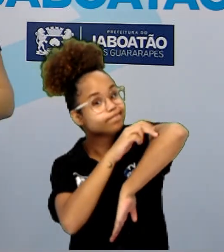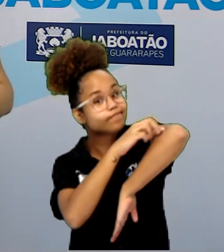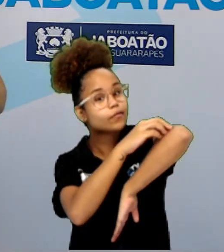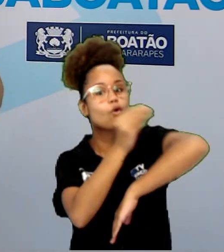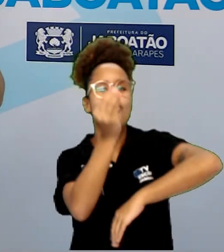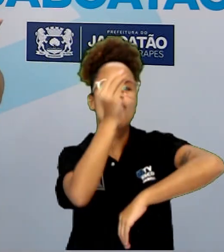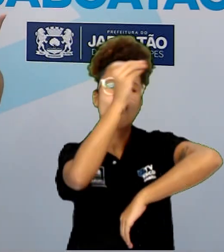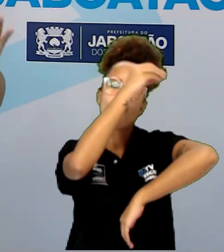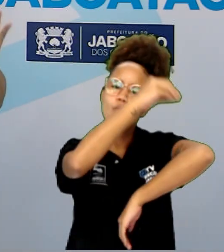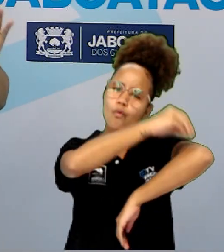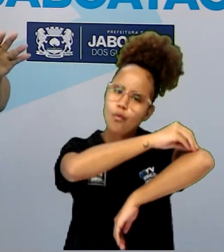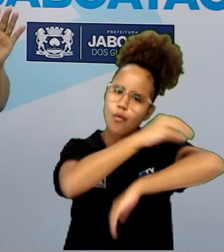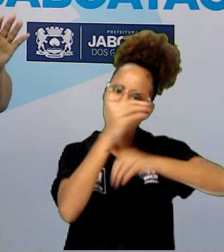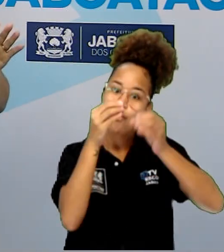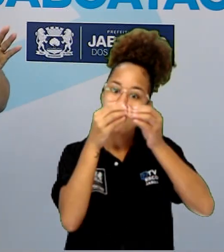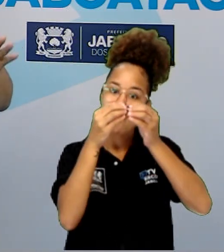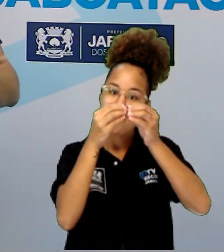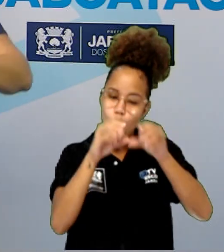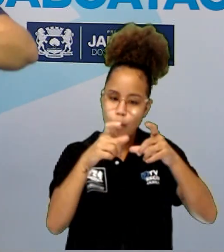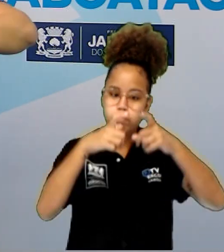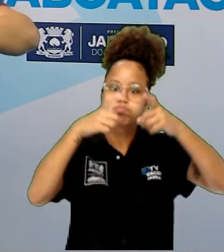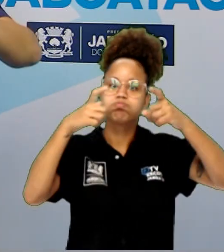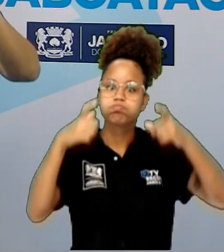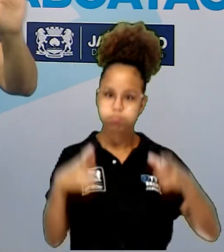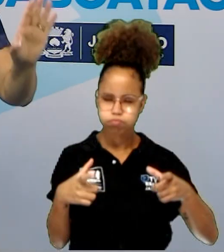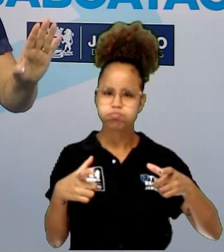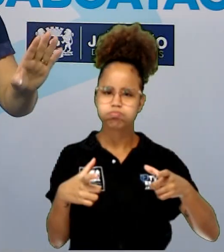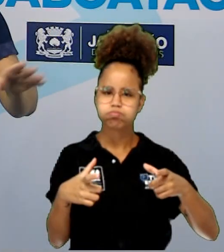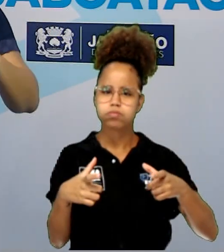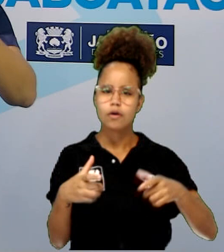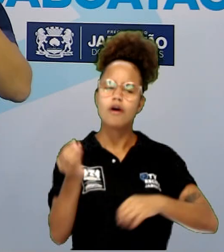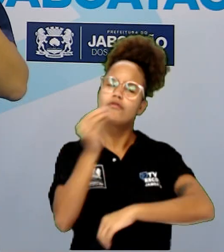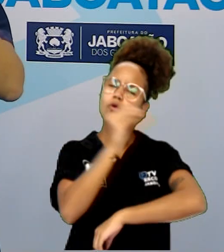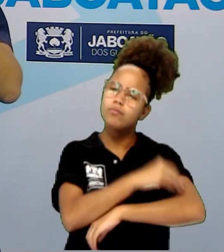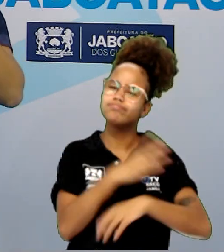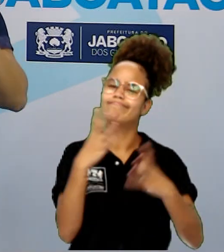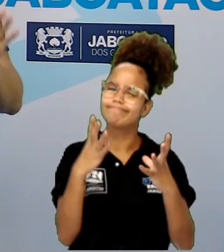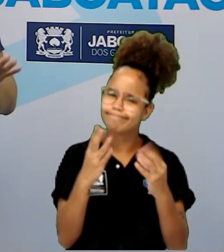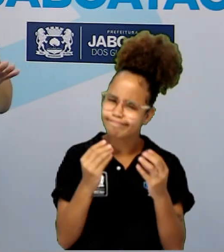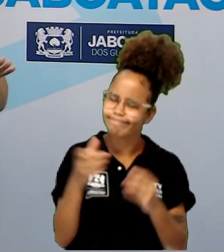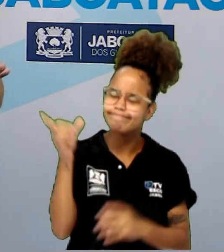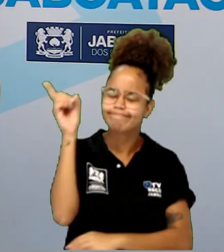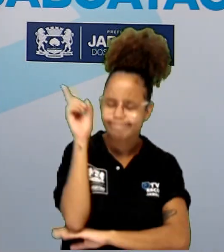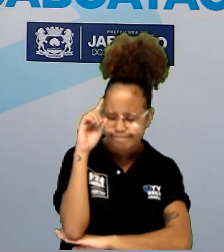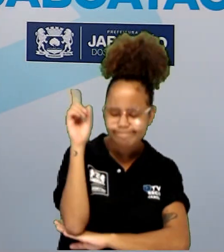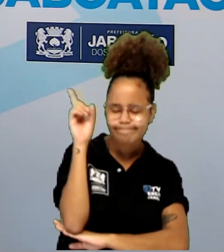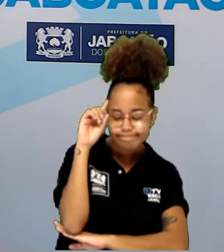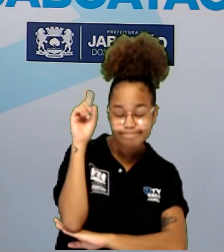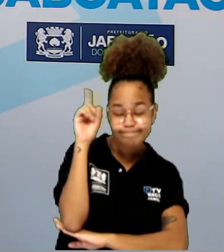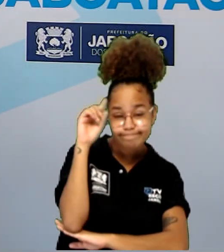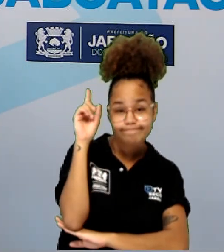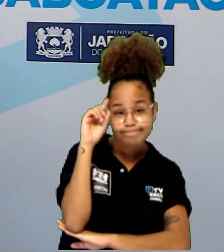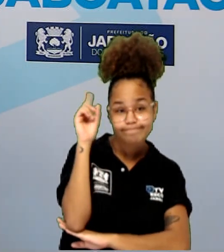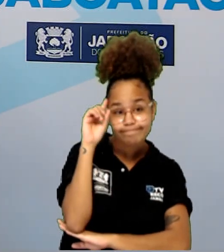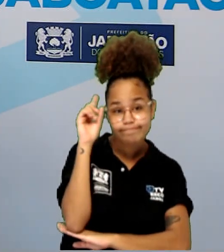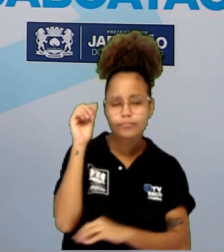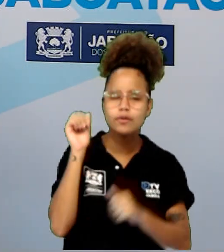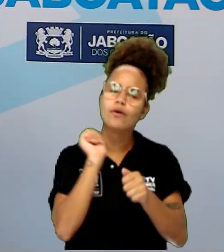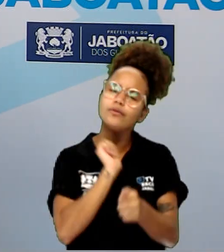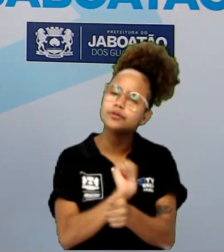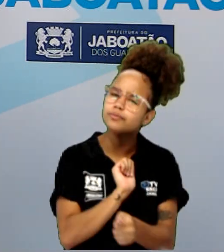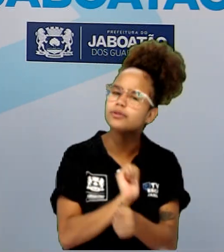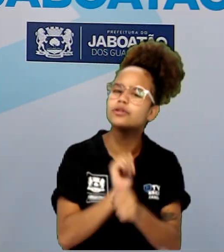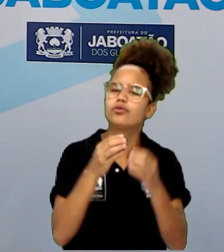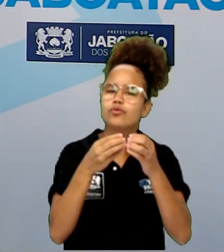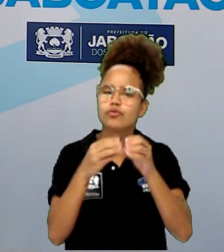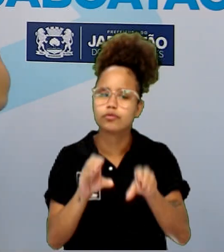um ovo gigante. Ficou lá muitos dias, muitos e muitos dias, chocando seu ovo,